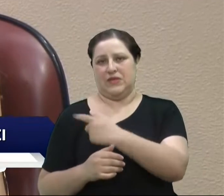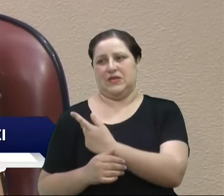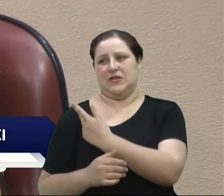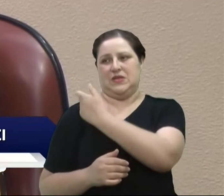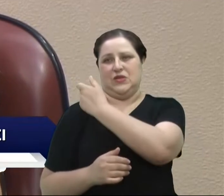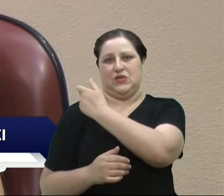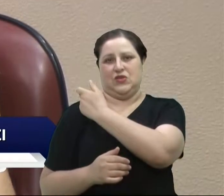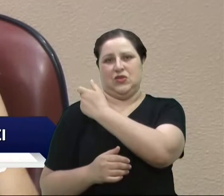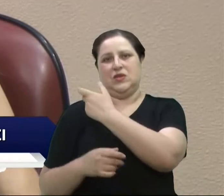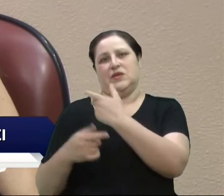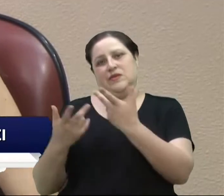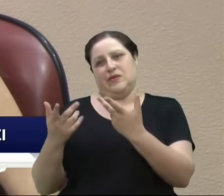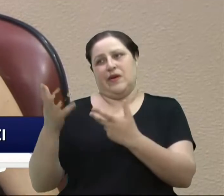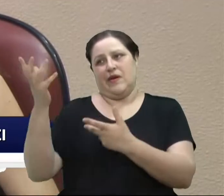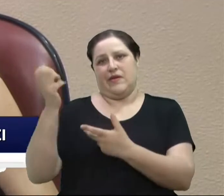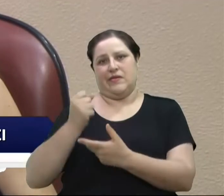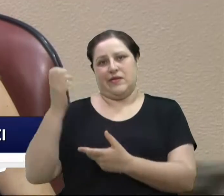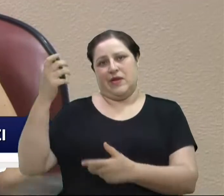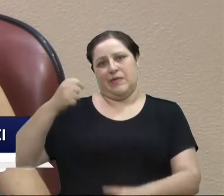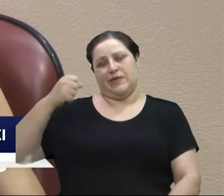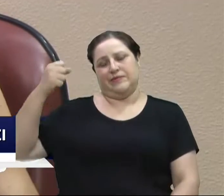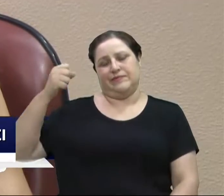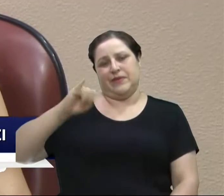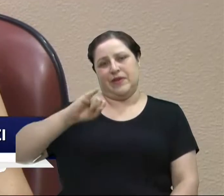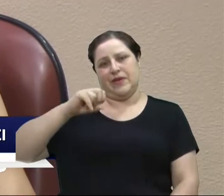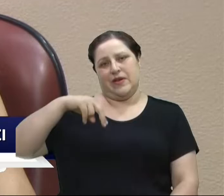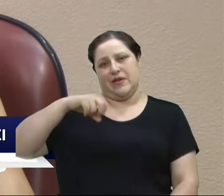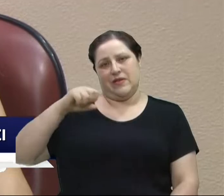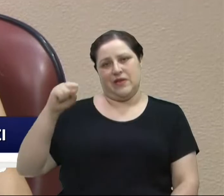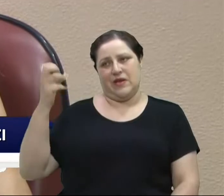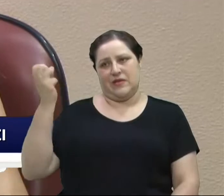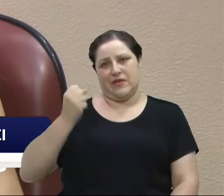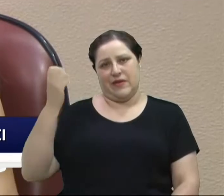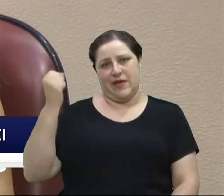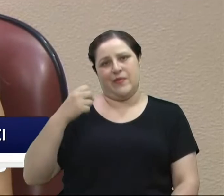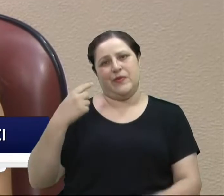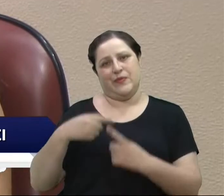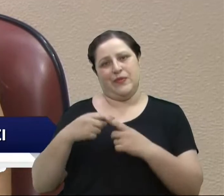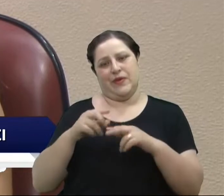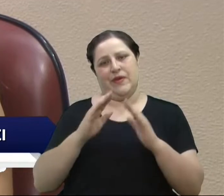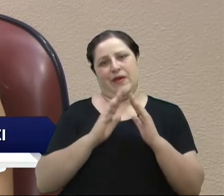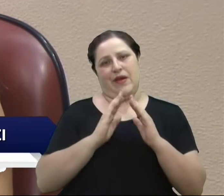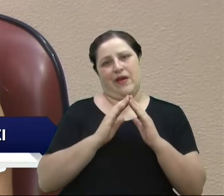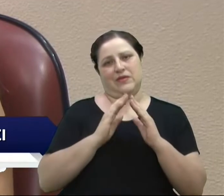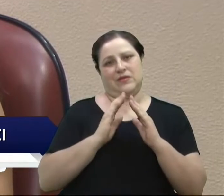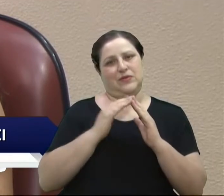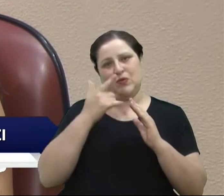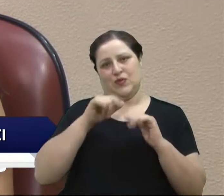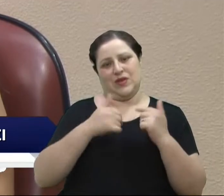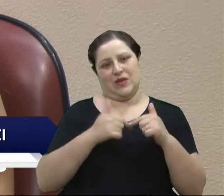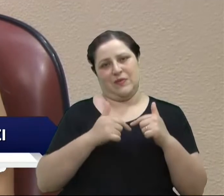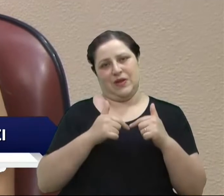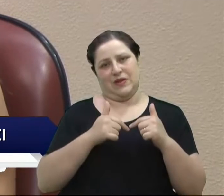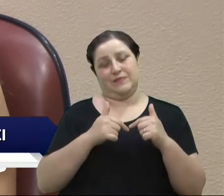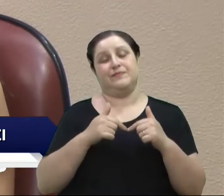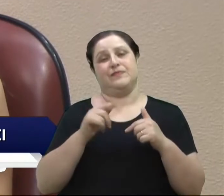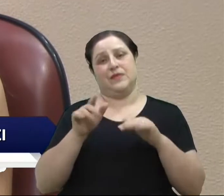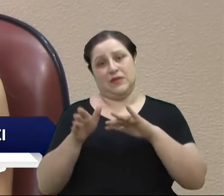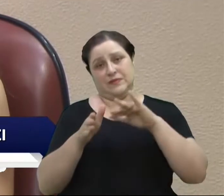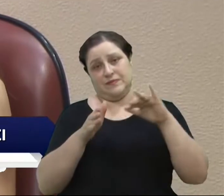recebendo os seus recursos através do INSS. E a cirurgia geral, o número é alto também, mas